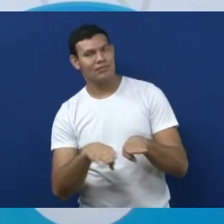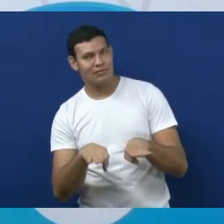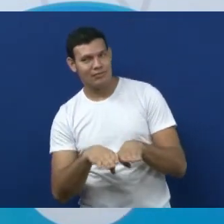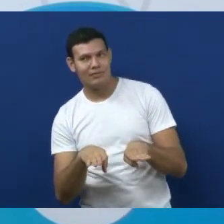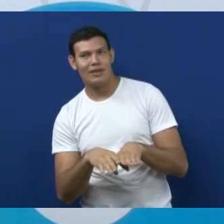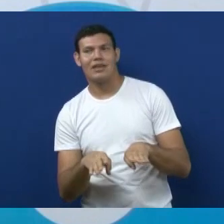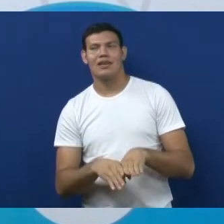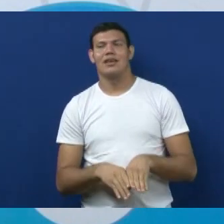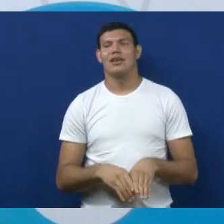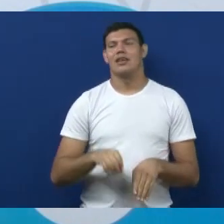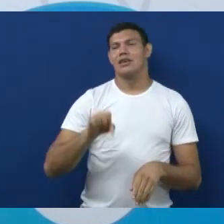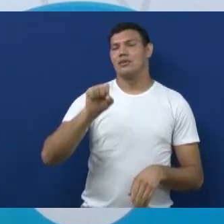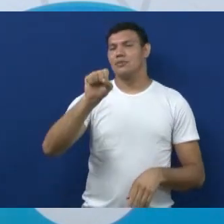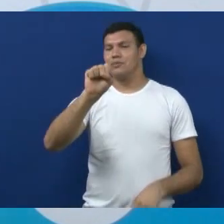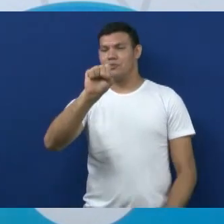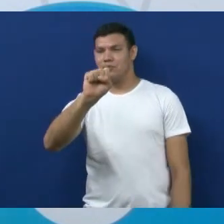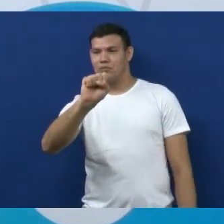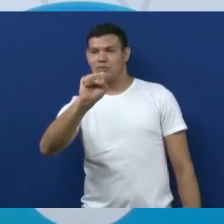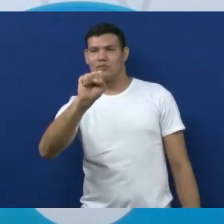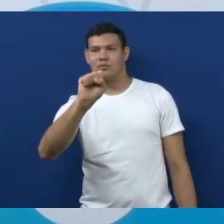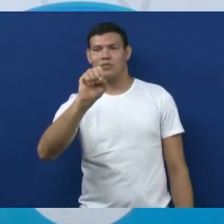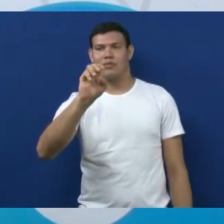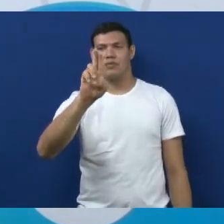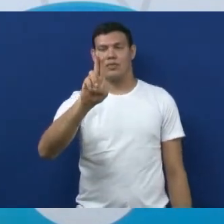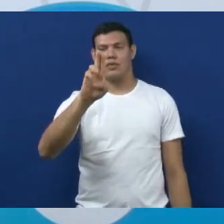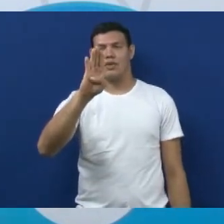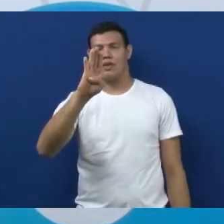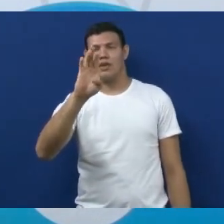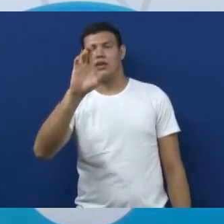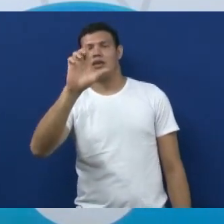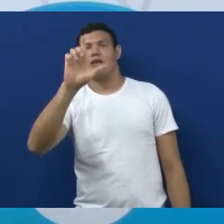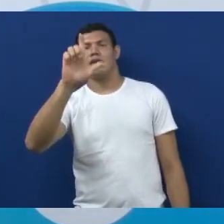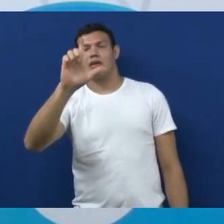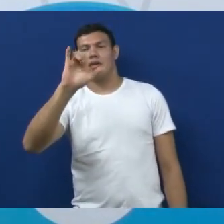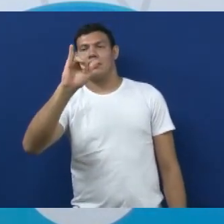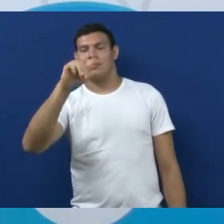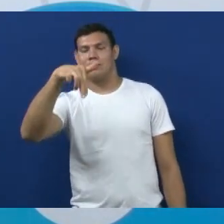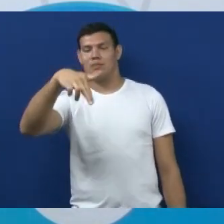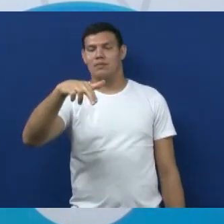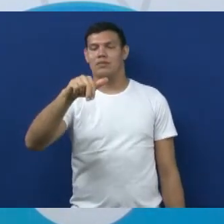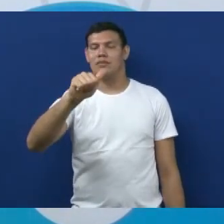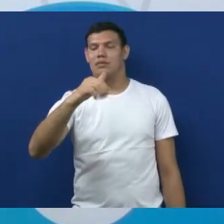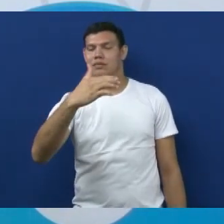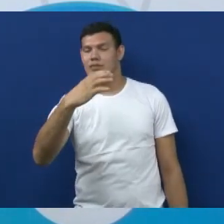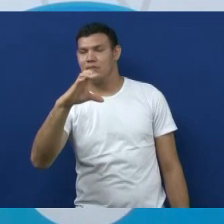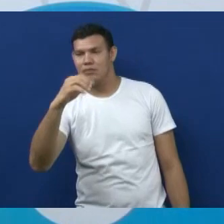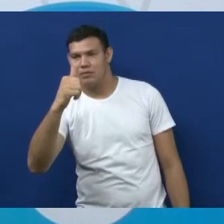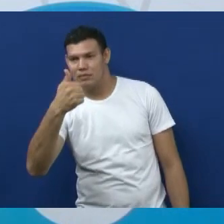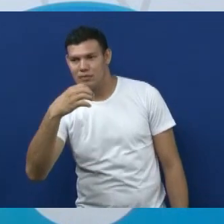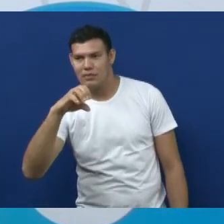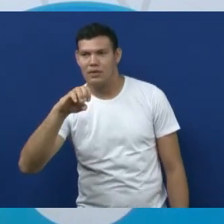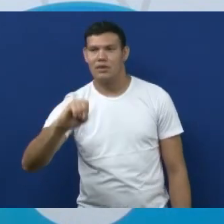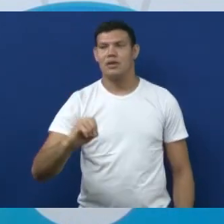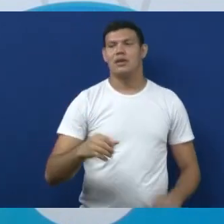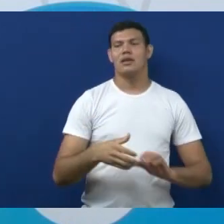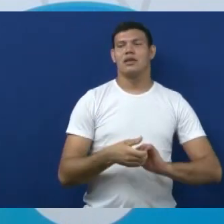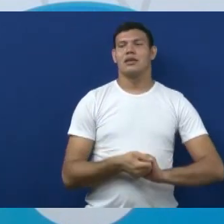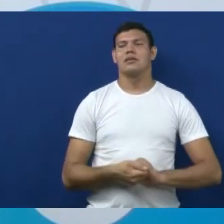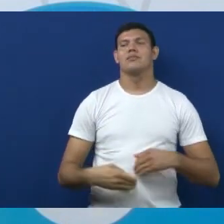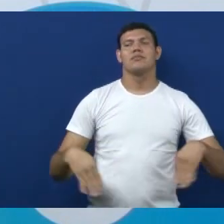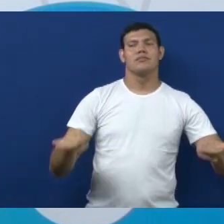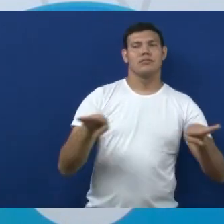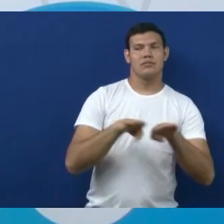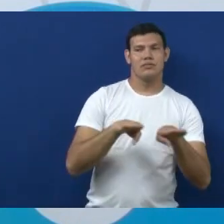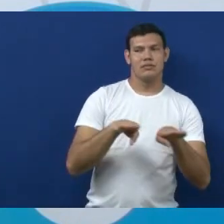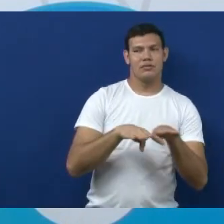de sublimação. E se o gás, por exemplo, passar direto para o estado sólido, como que se chama esse